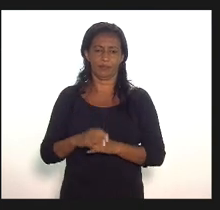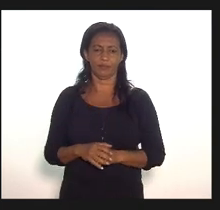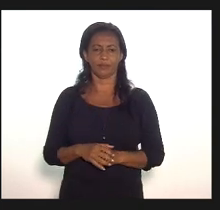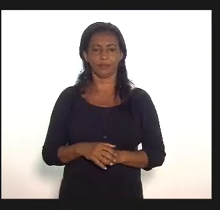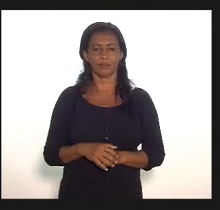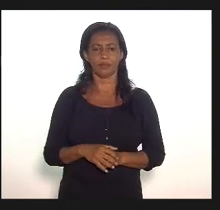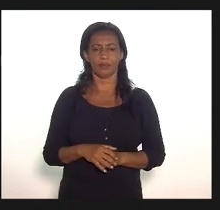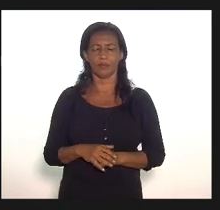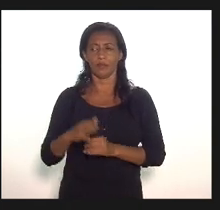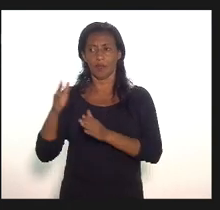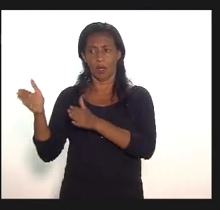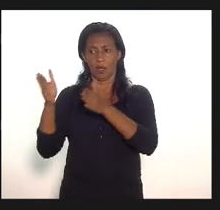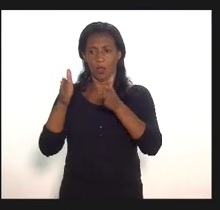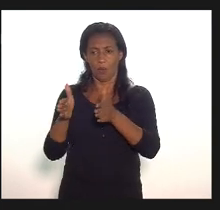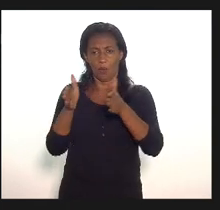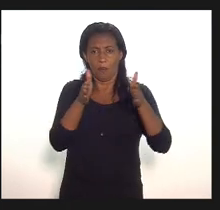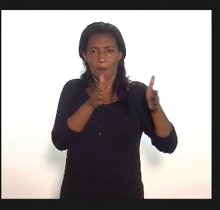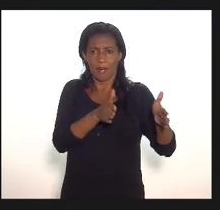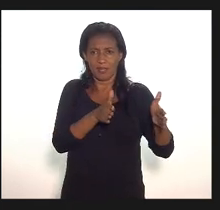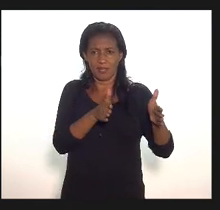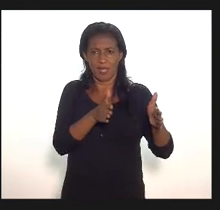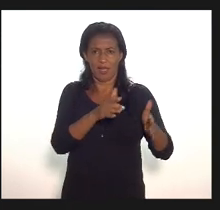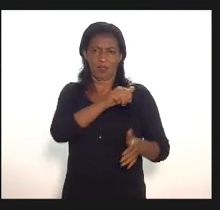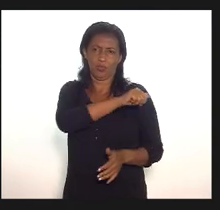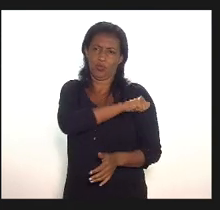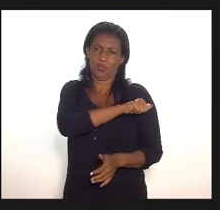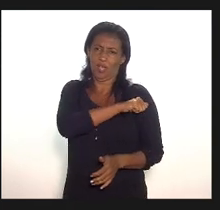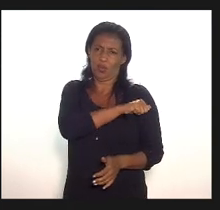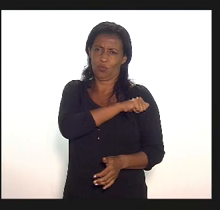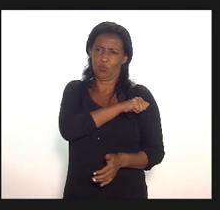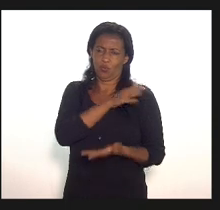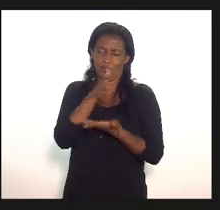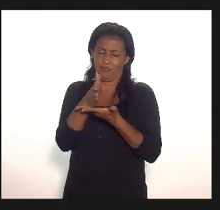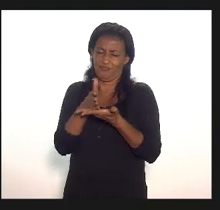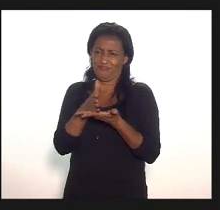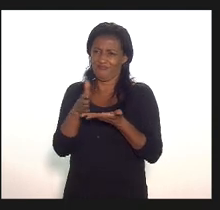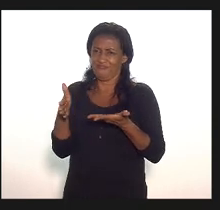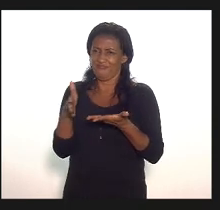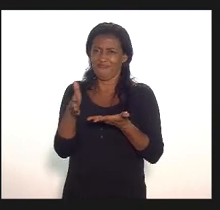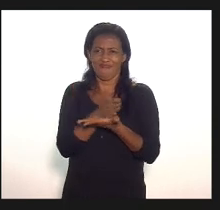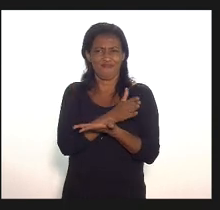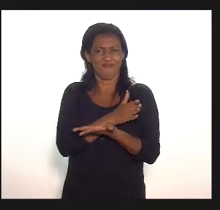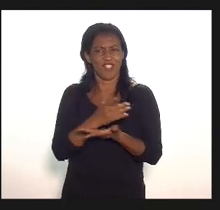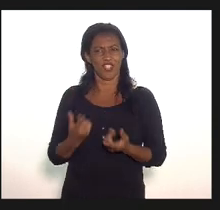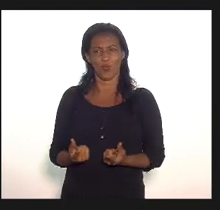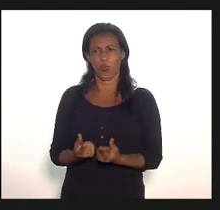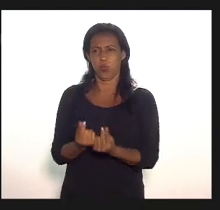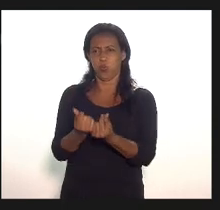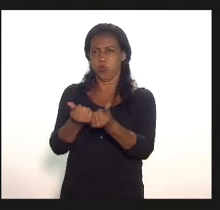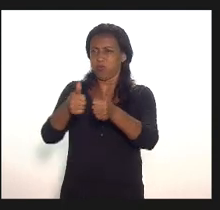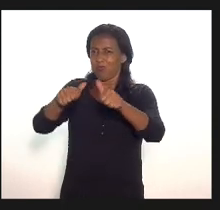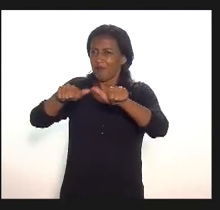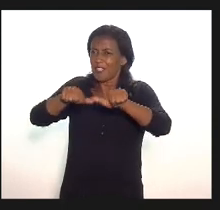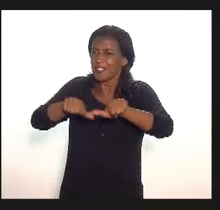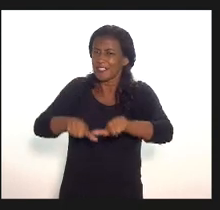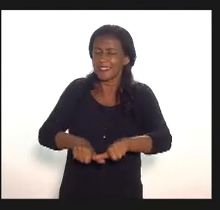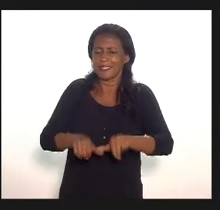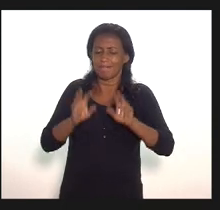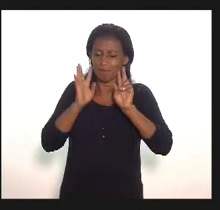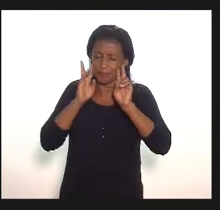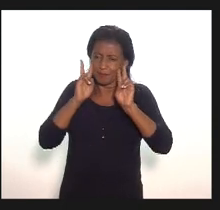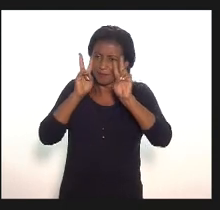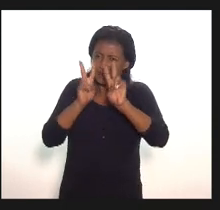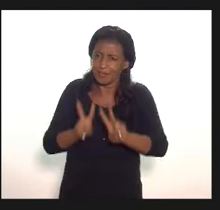Uma parcela significativa dos estudantes da rede municipal vive em condições financeiras que exigem atenção